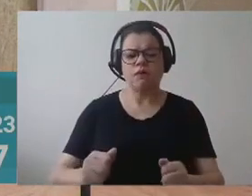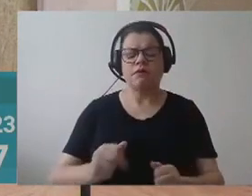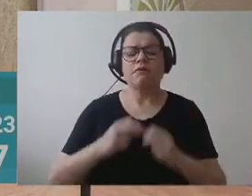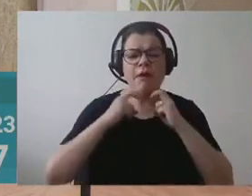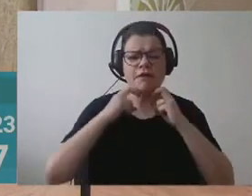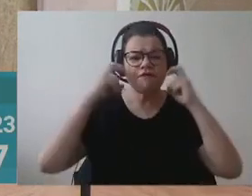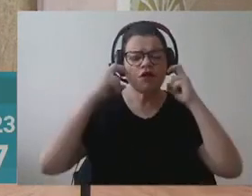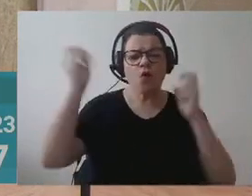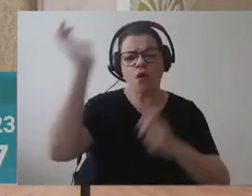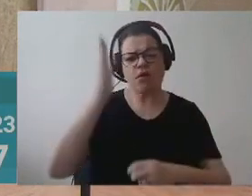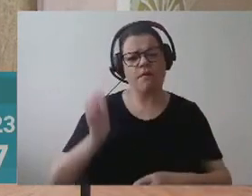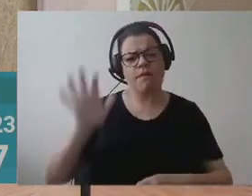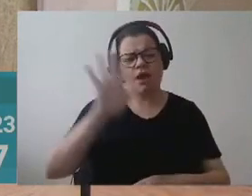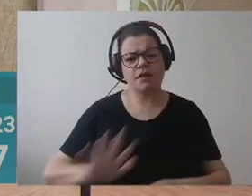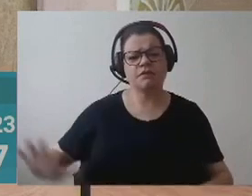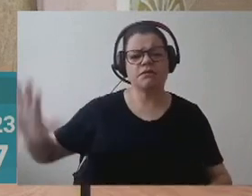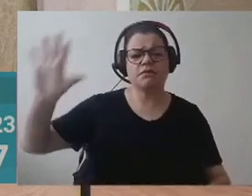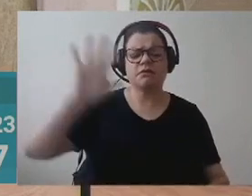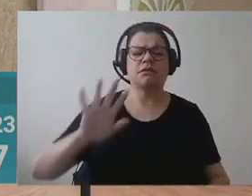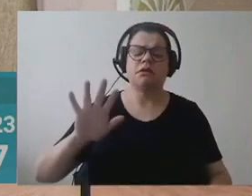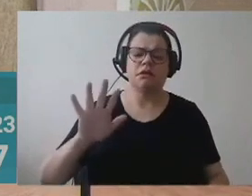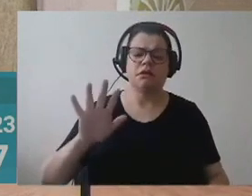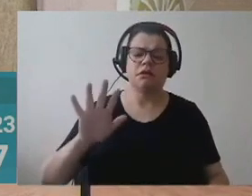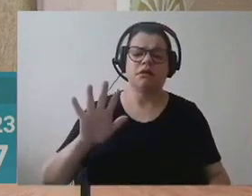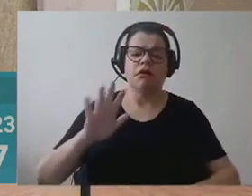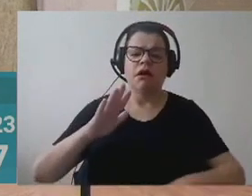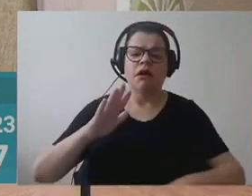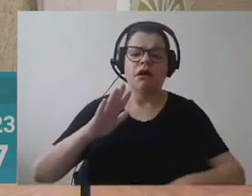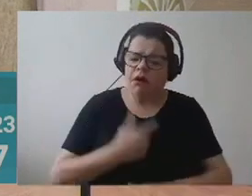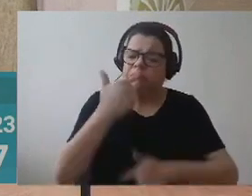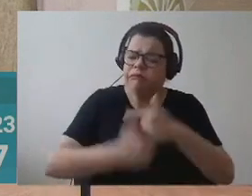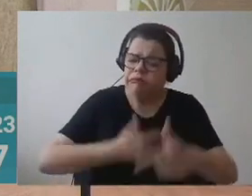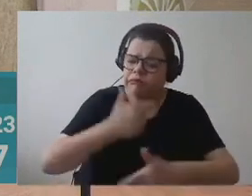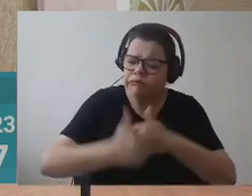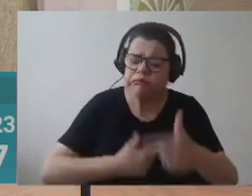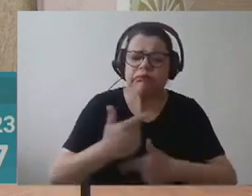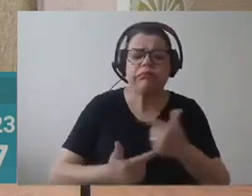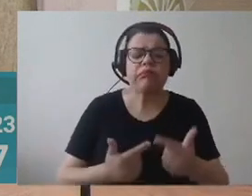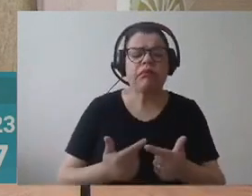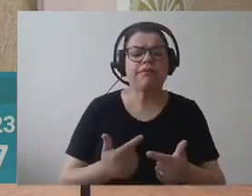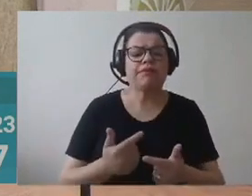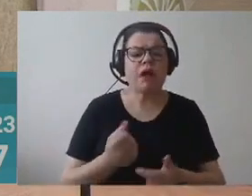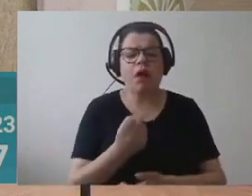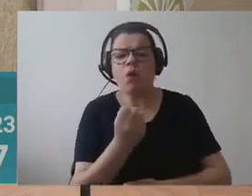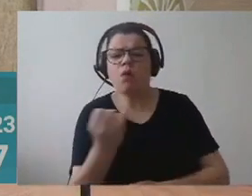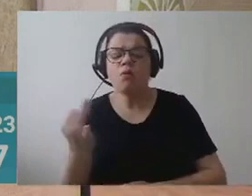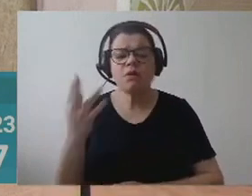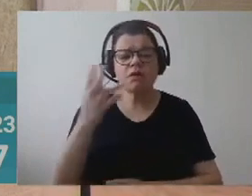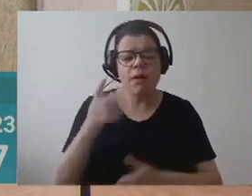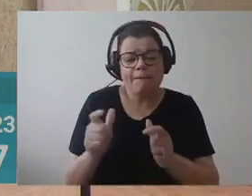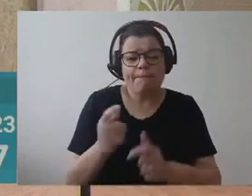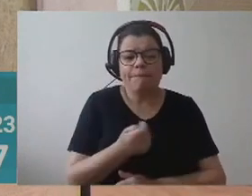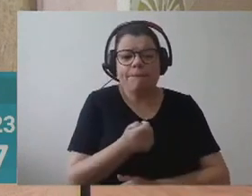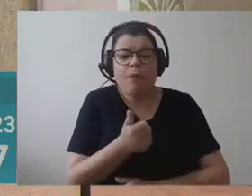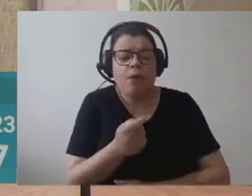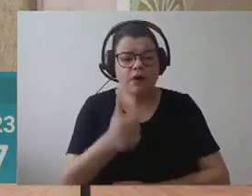infelizmente. Estamos em poucas mãos e essas poucas mãos, infelizmente, estão nos causando um transtorno, um problema seríssimo para o